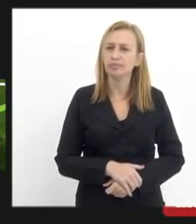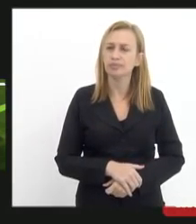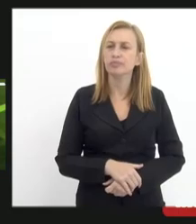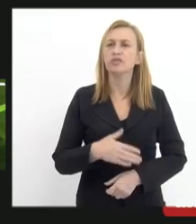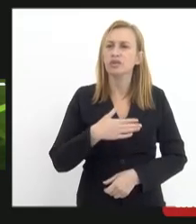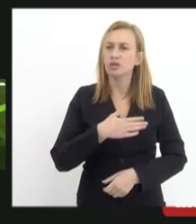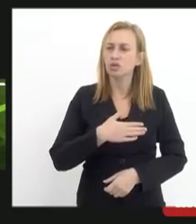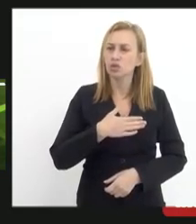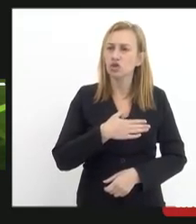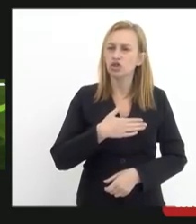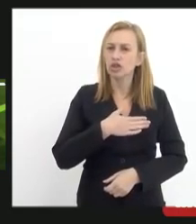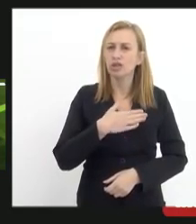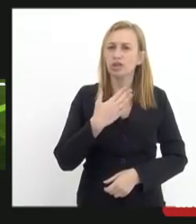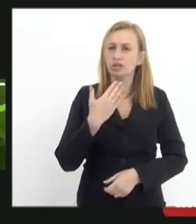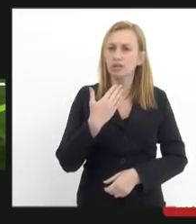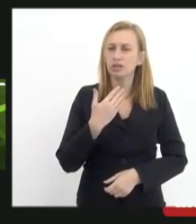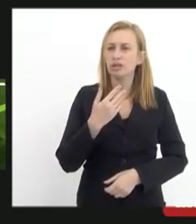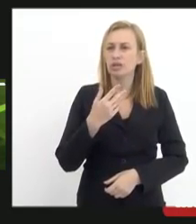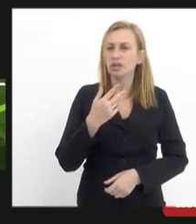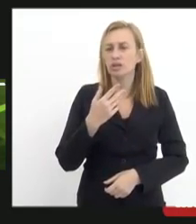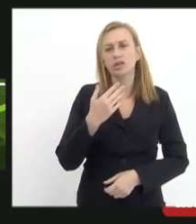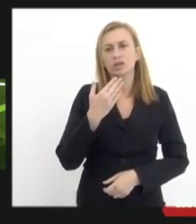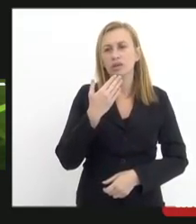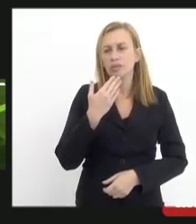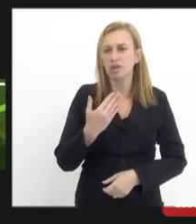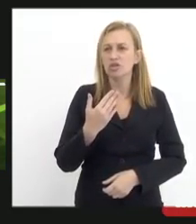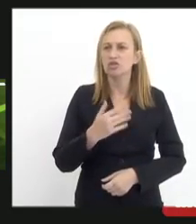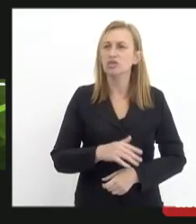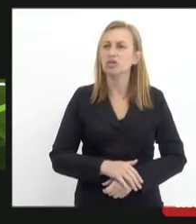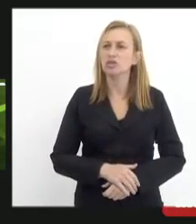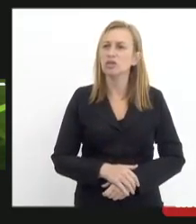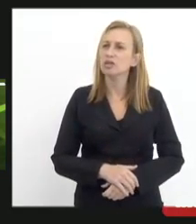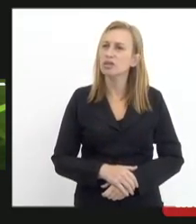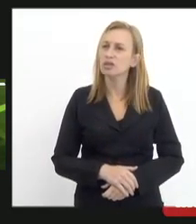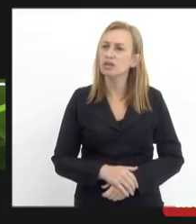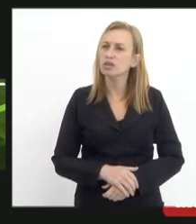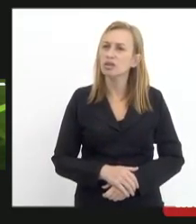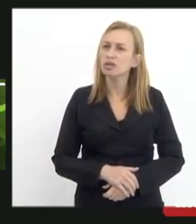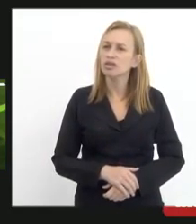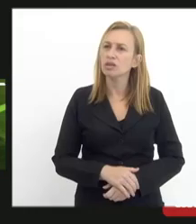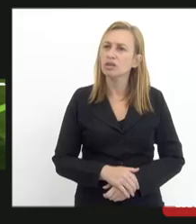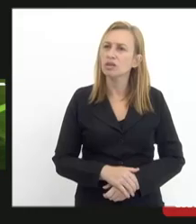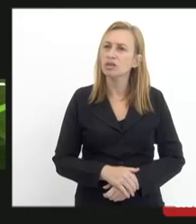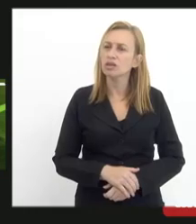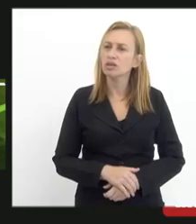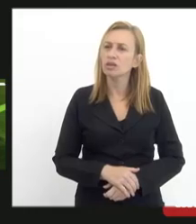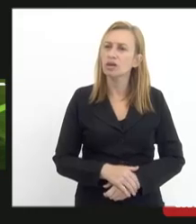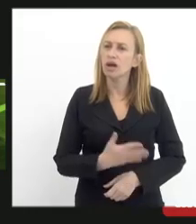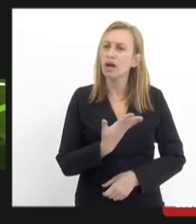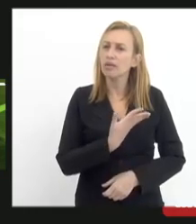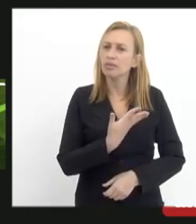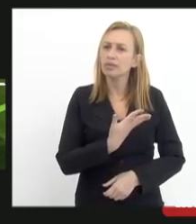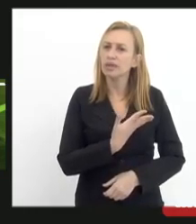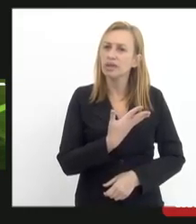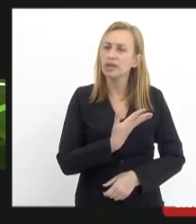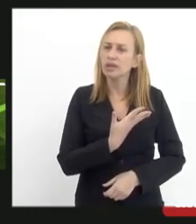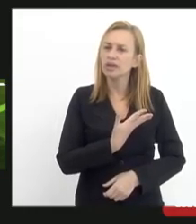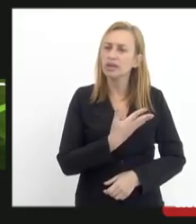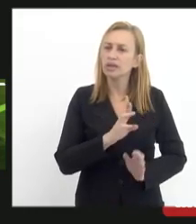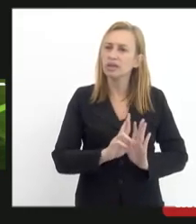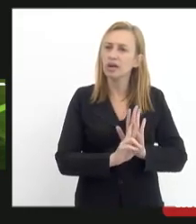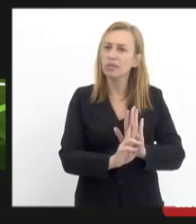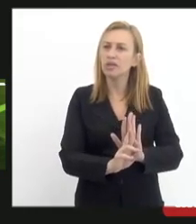Gostaria de passar a palavra exatamente para a companheira que está representando